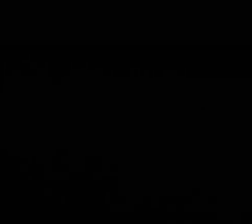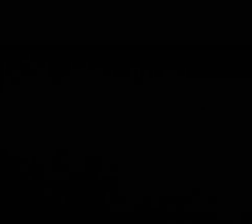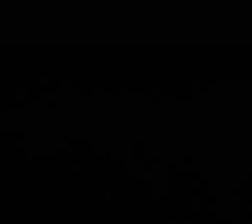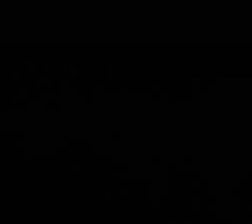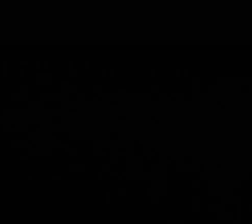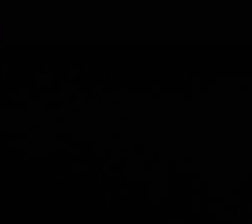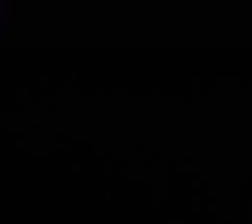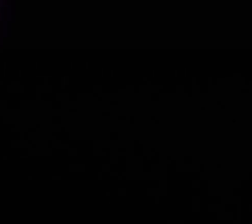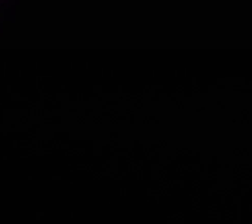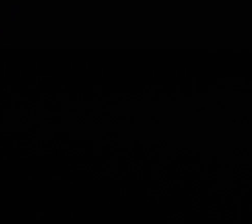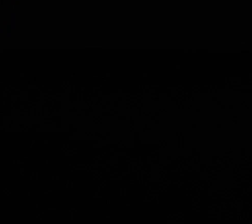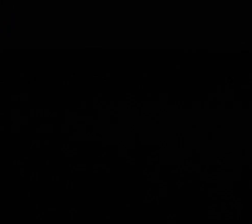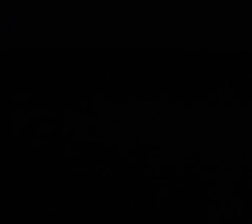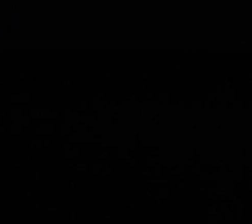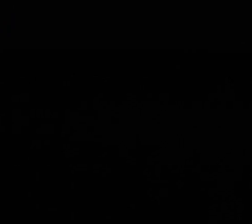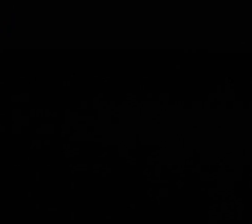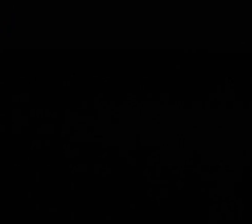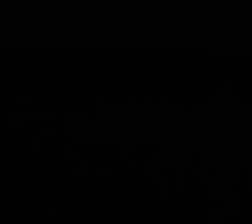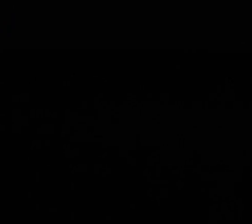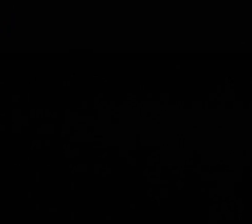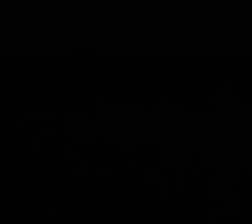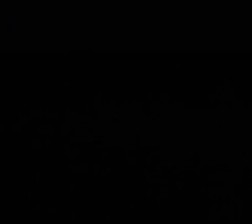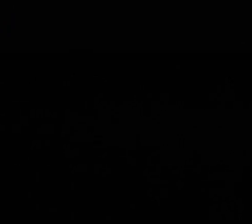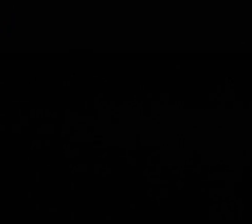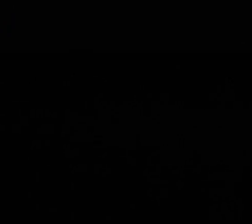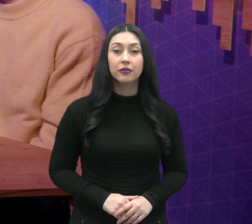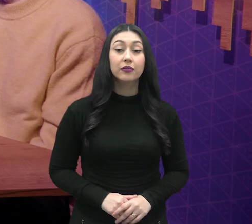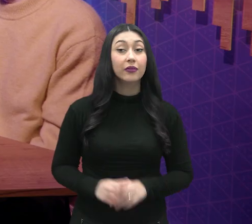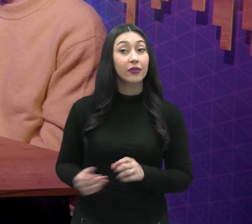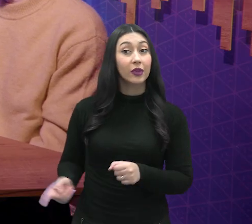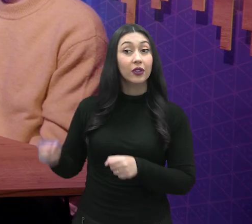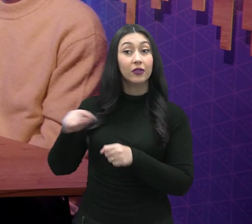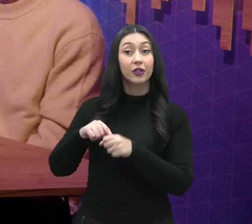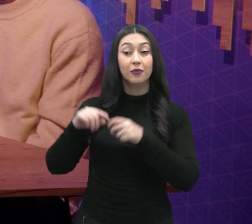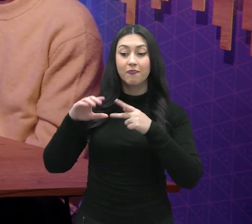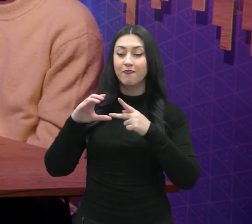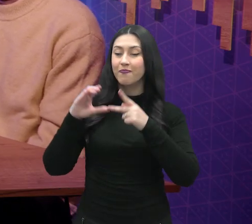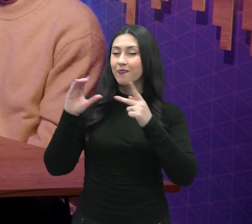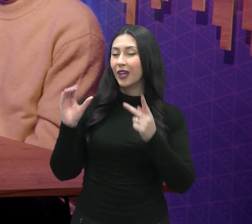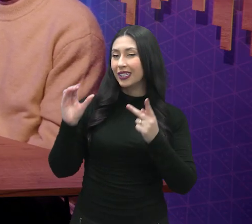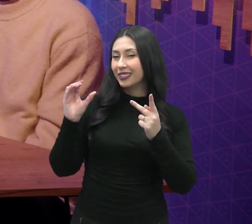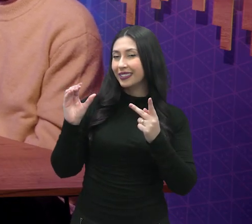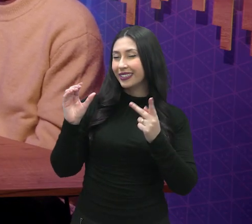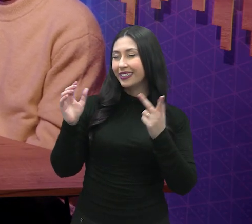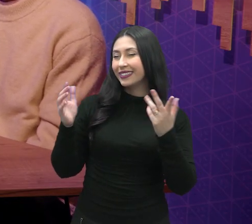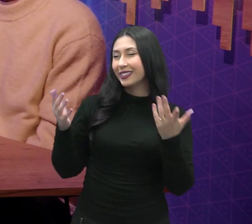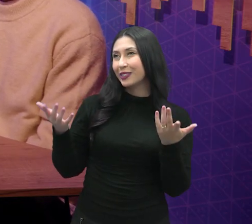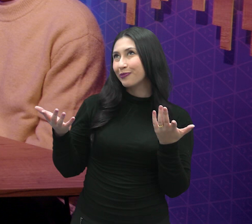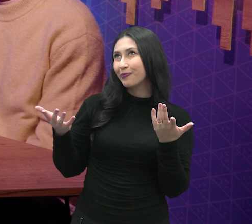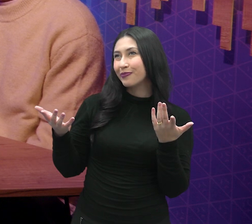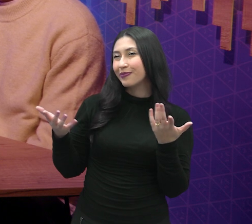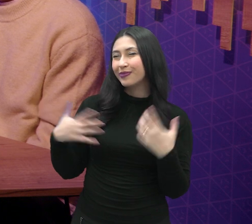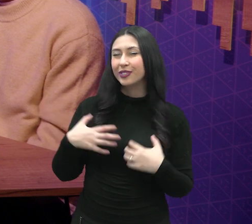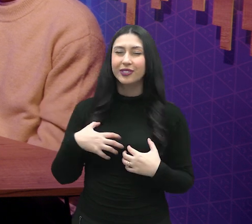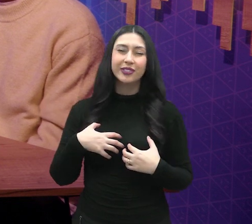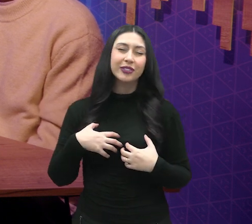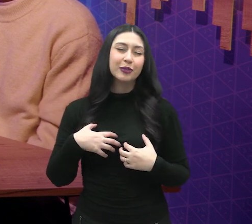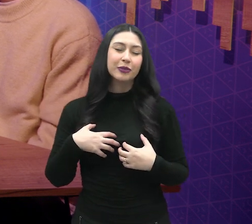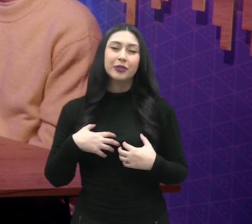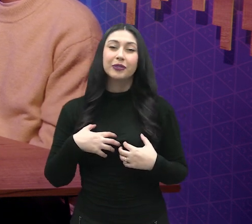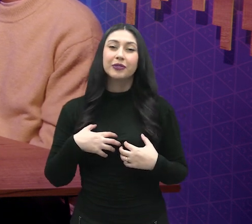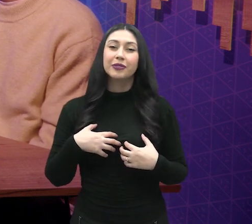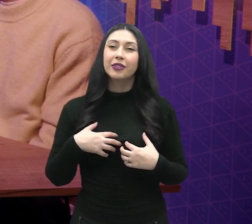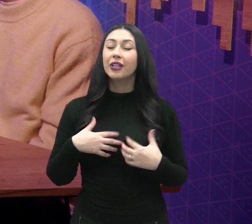De volta com pode ser bem assim naquele